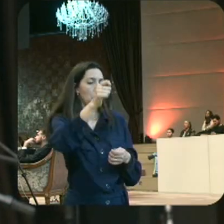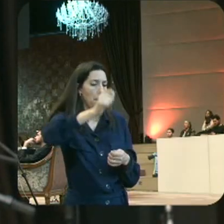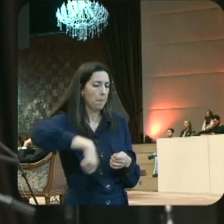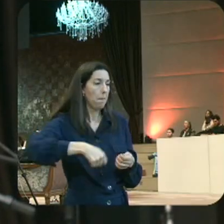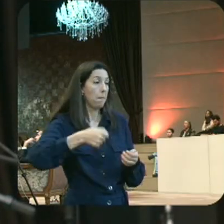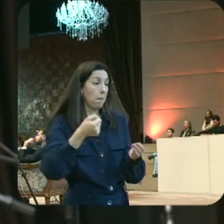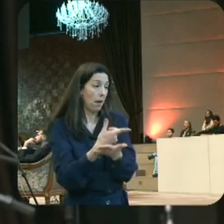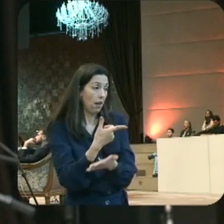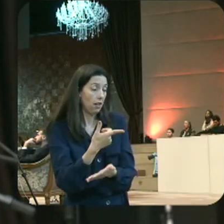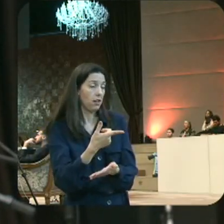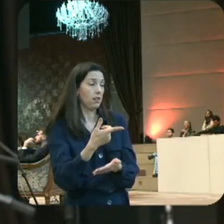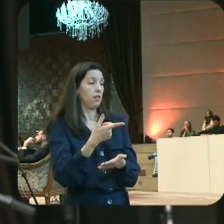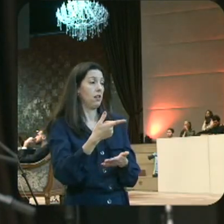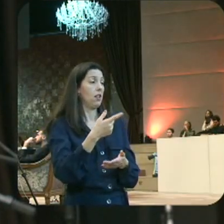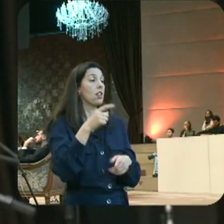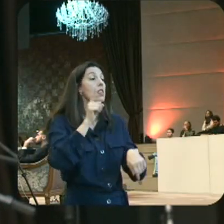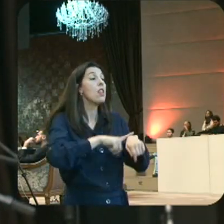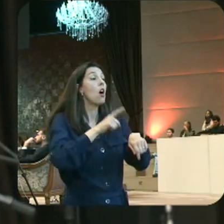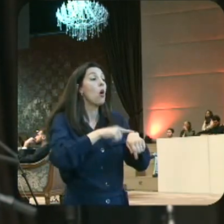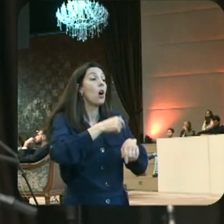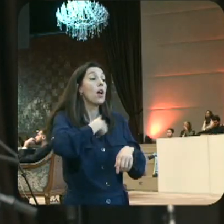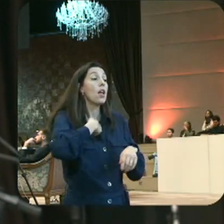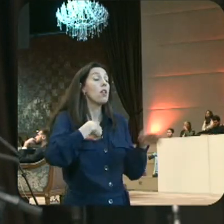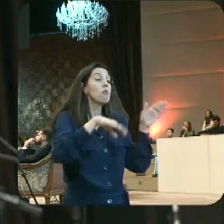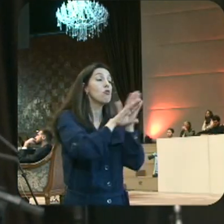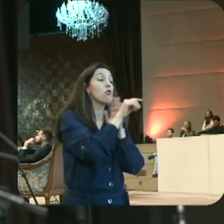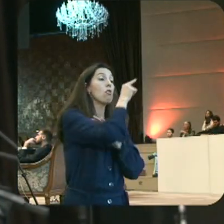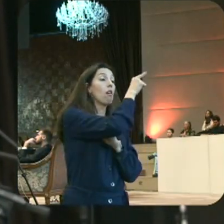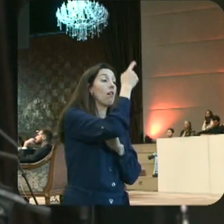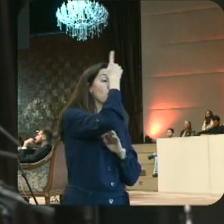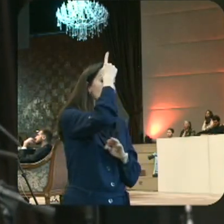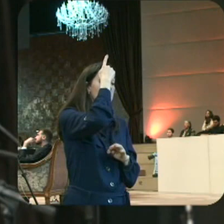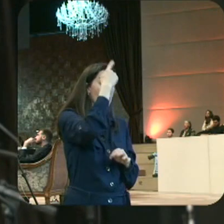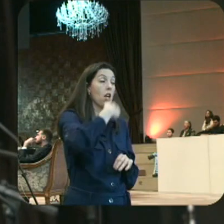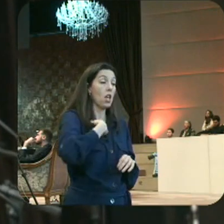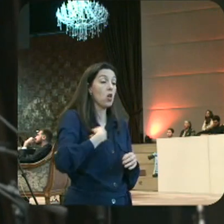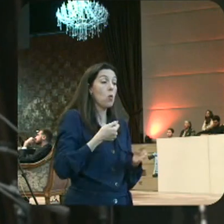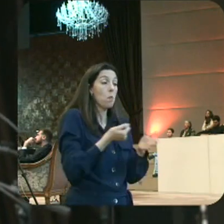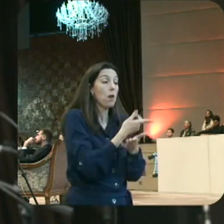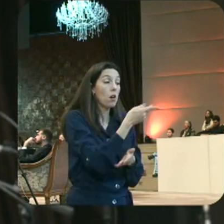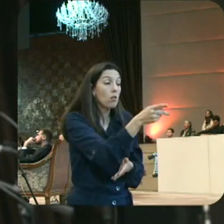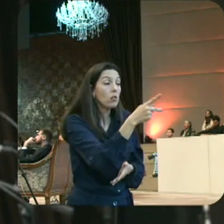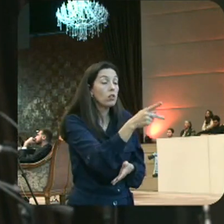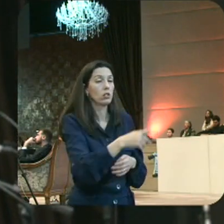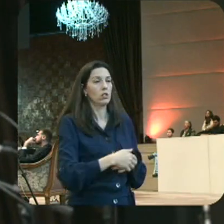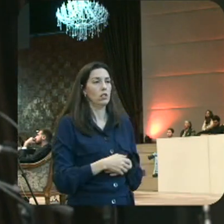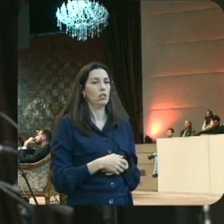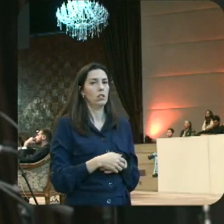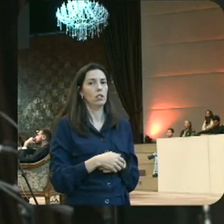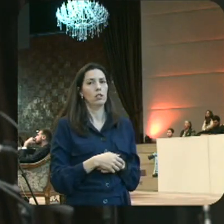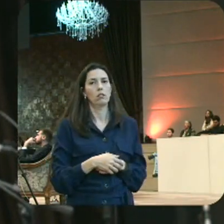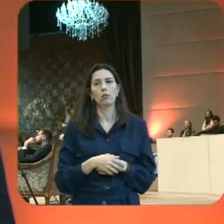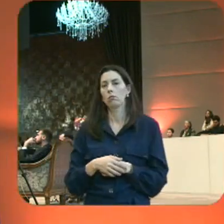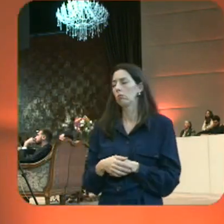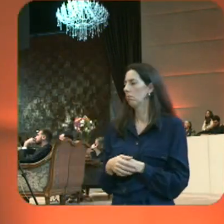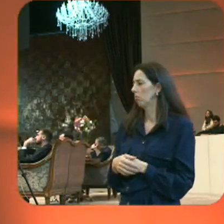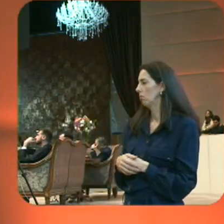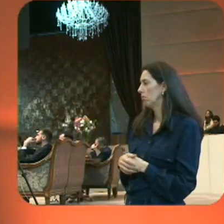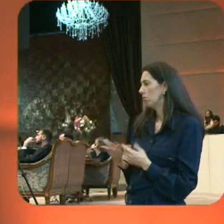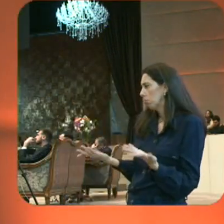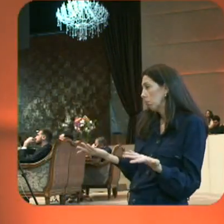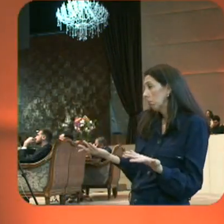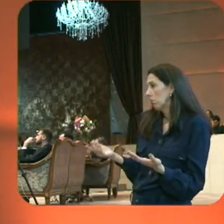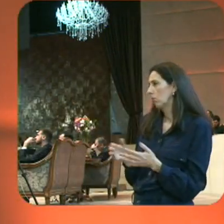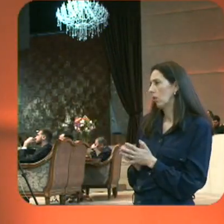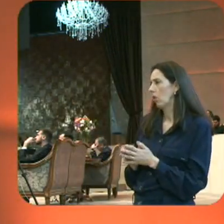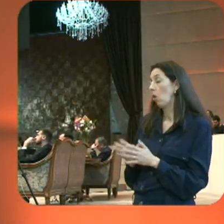de crédito? E quando chegar lá em São Paulo, eu pago para você? Eu olhei para aquele irmão e falei: